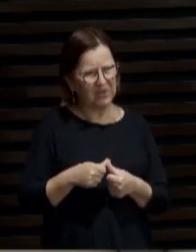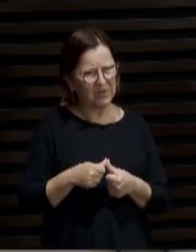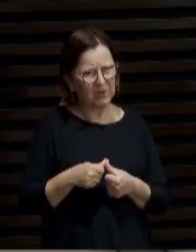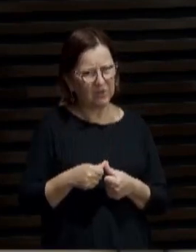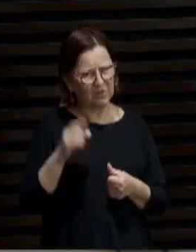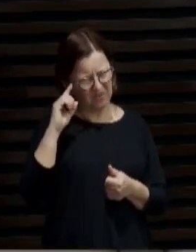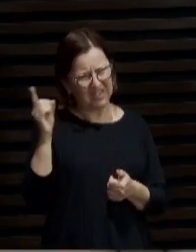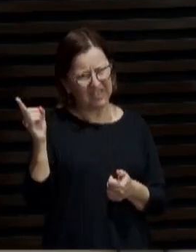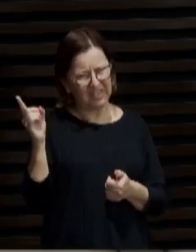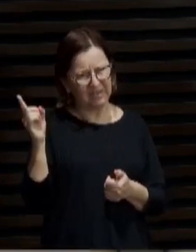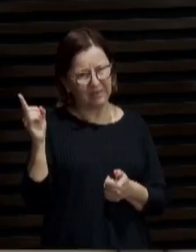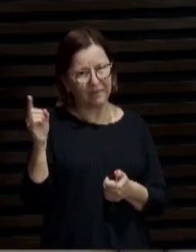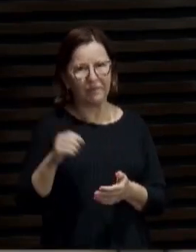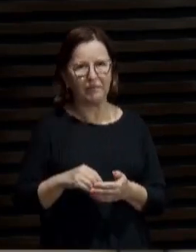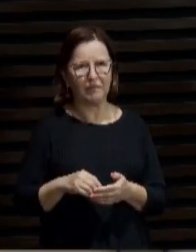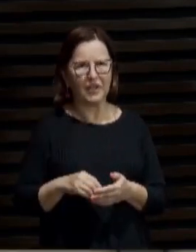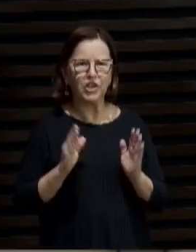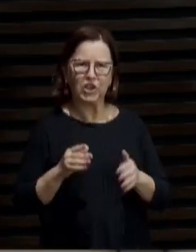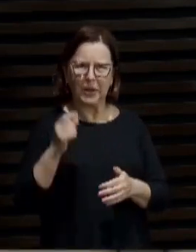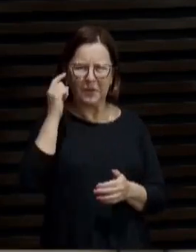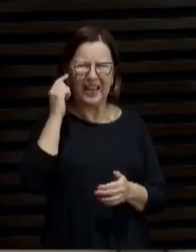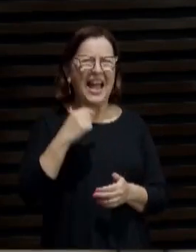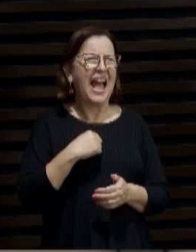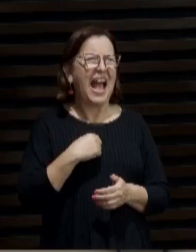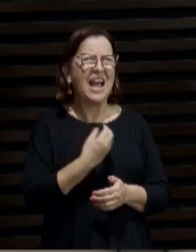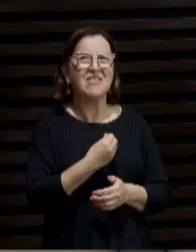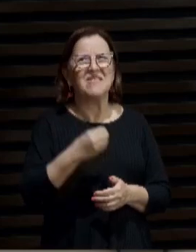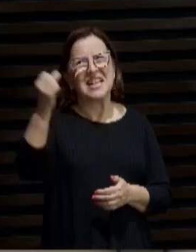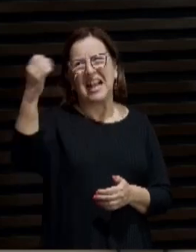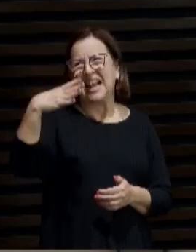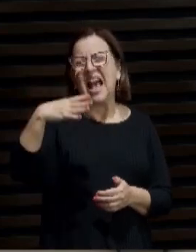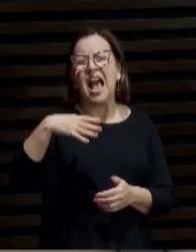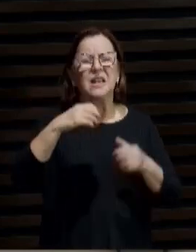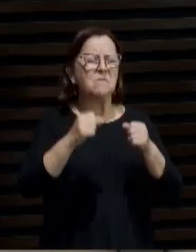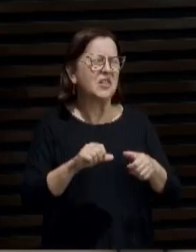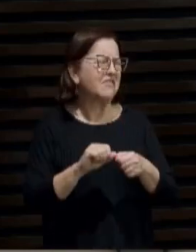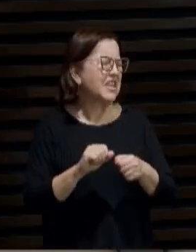já chegou a pensar assim, eu estou na graça, eu posso viver do jeito que eu quiser?